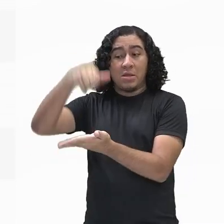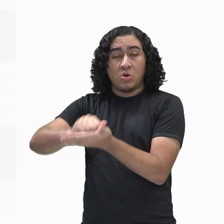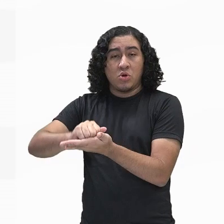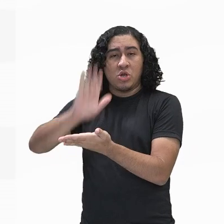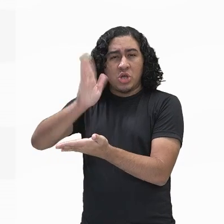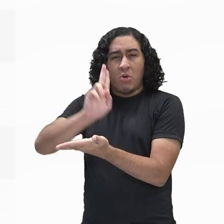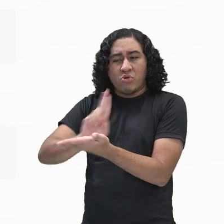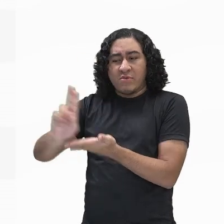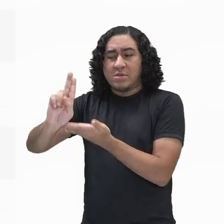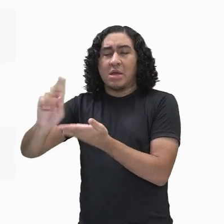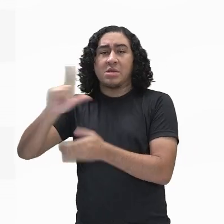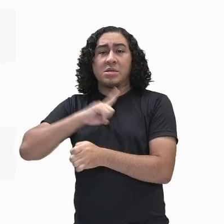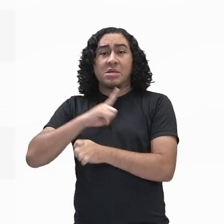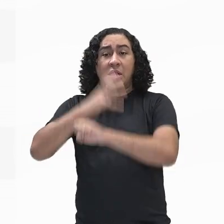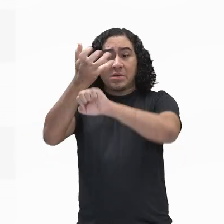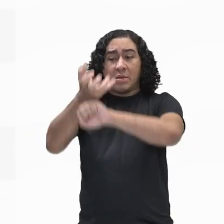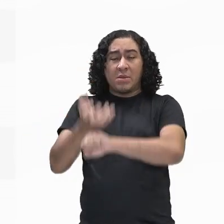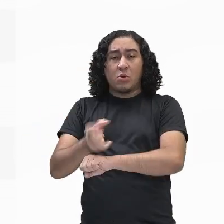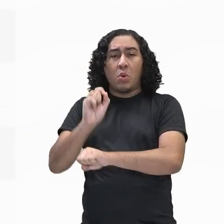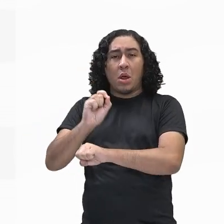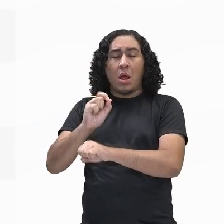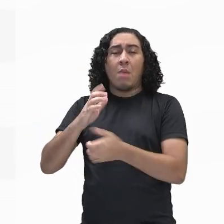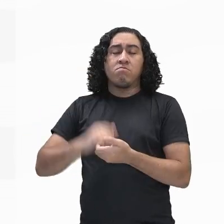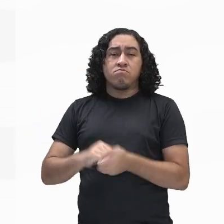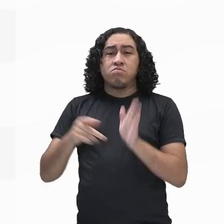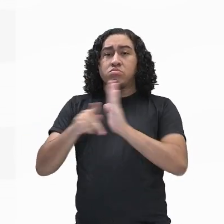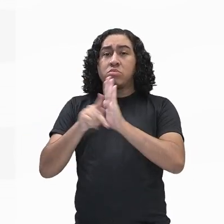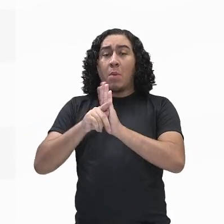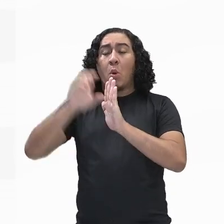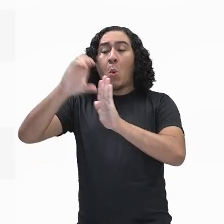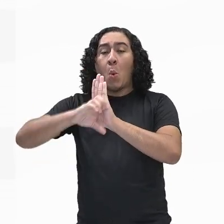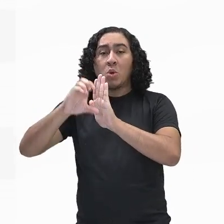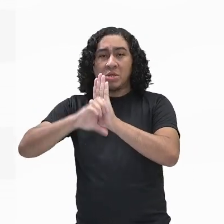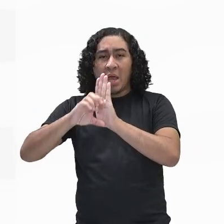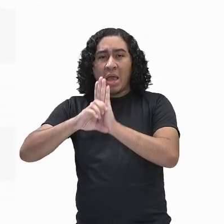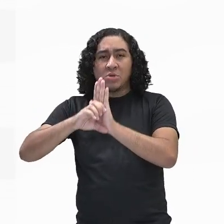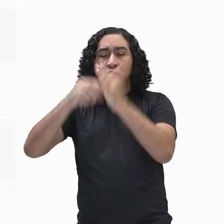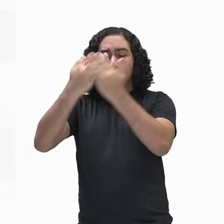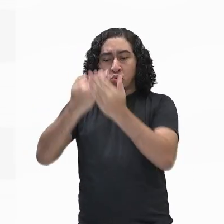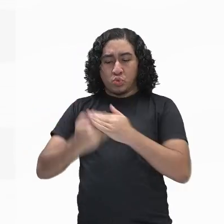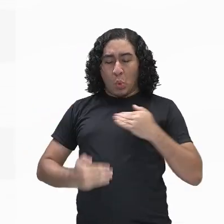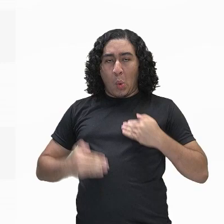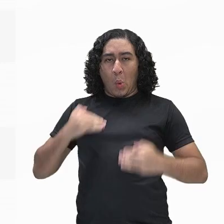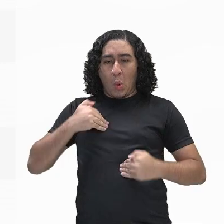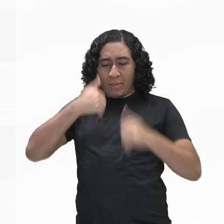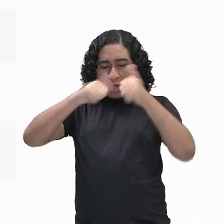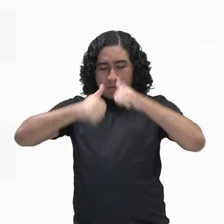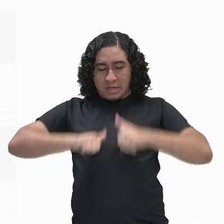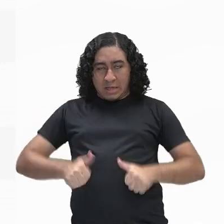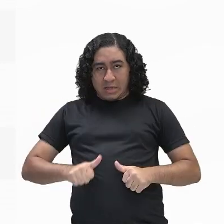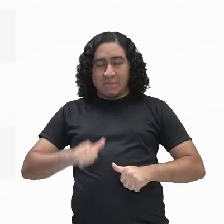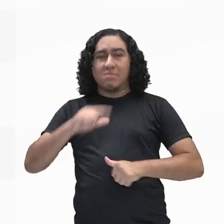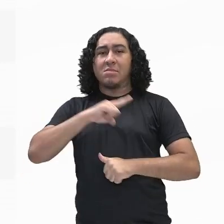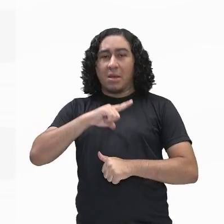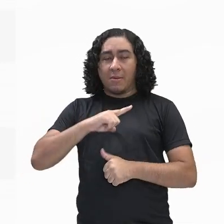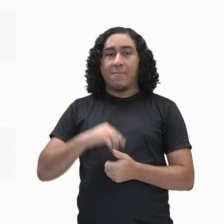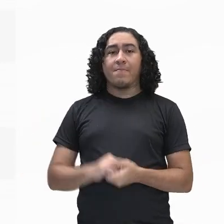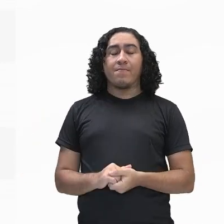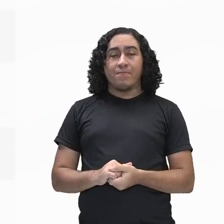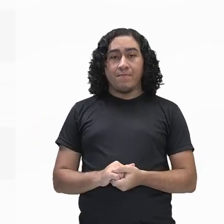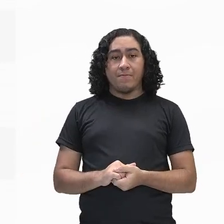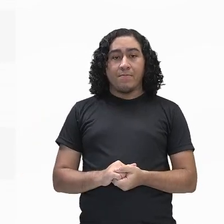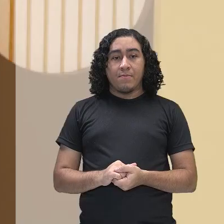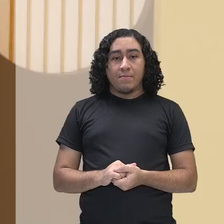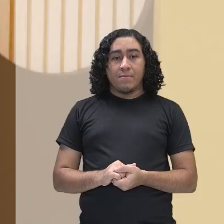primeiras matérias, são os conceitos de anatomia. Eu vou estudar anatomia. Vou fazer uma análise aí sobre